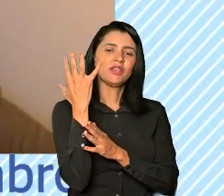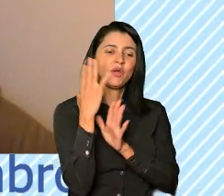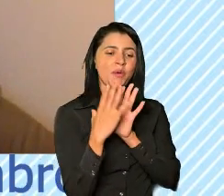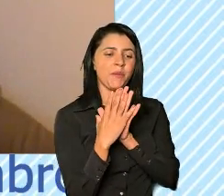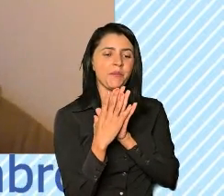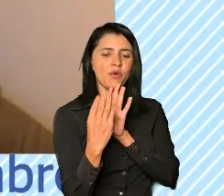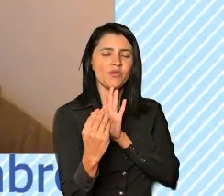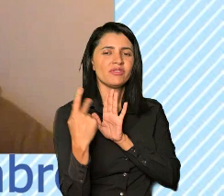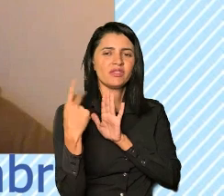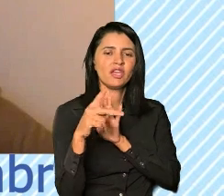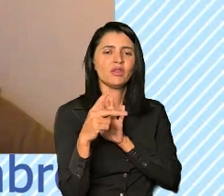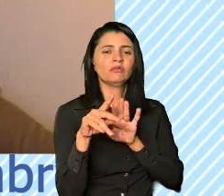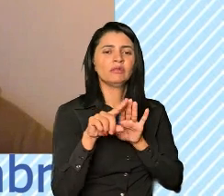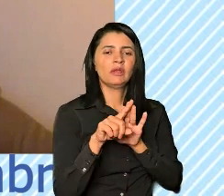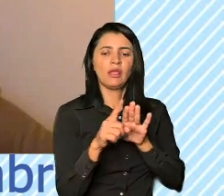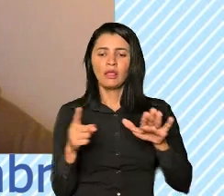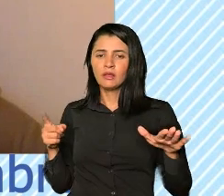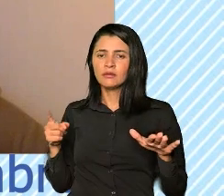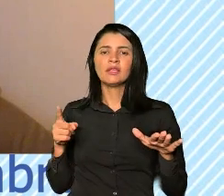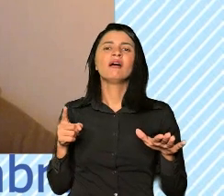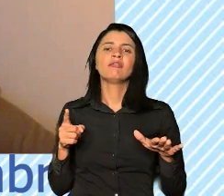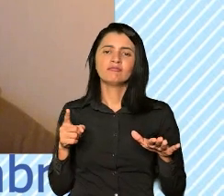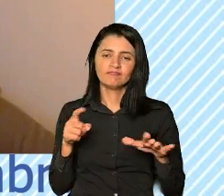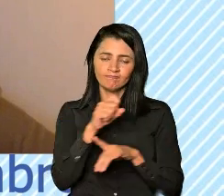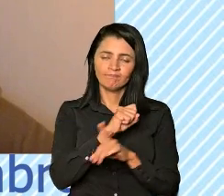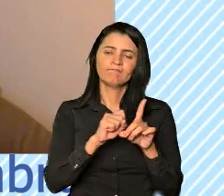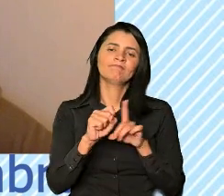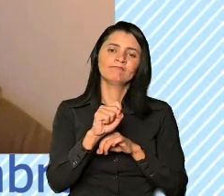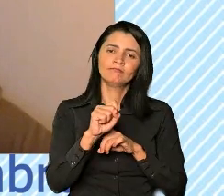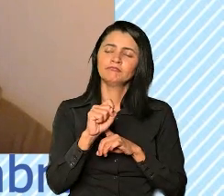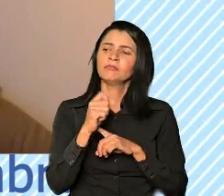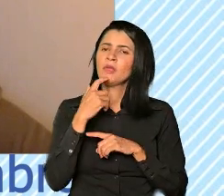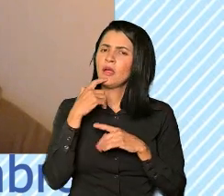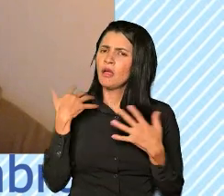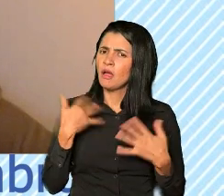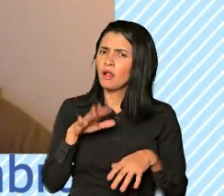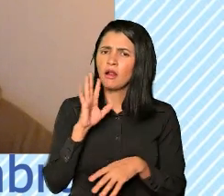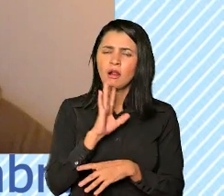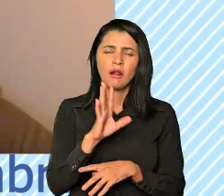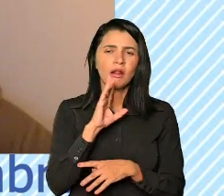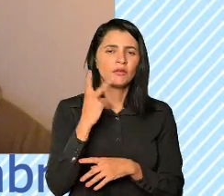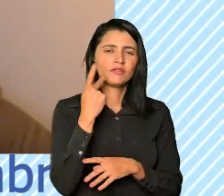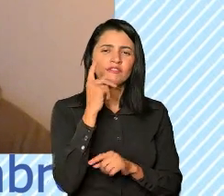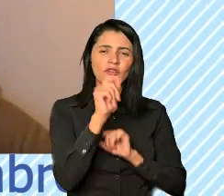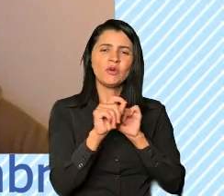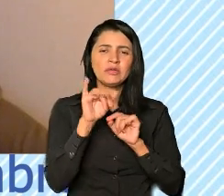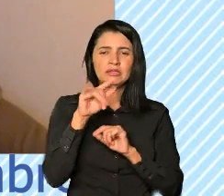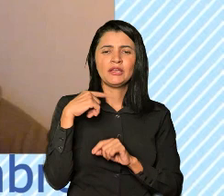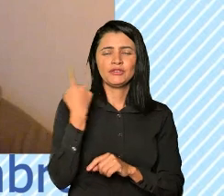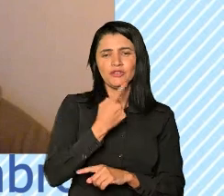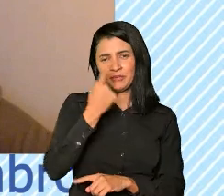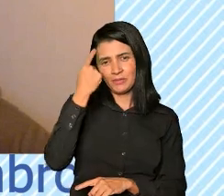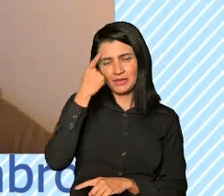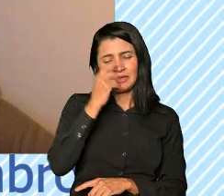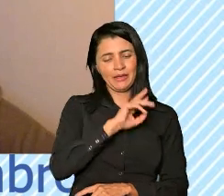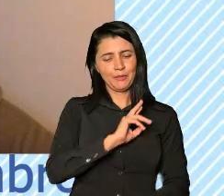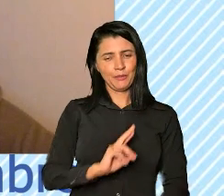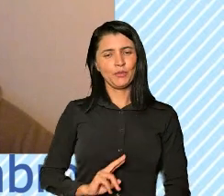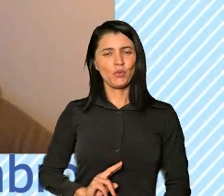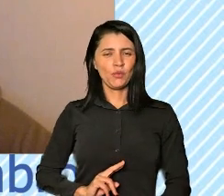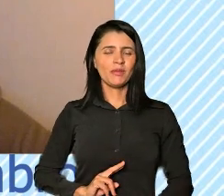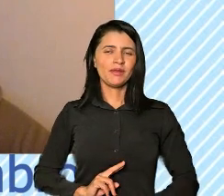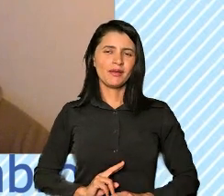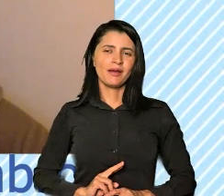de exclusão social. Eu achei bárbaro isso, que inclusive quando você falou que se a gente pensar que a república